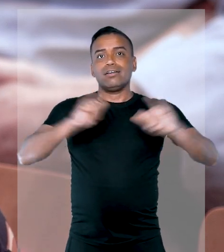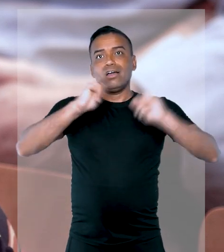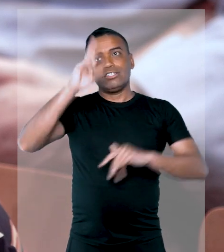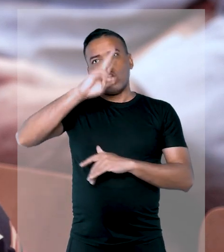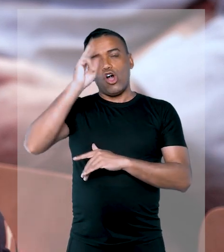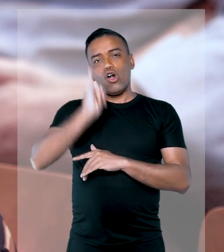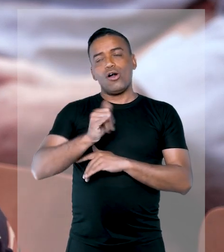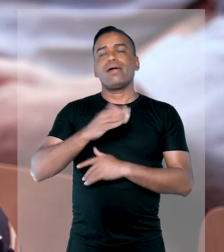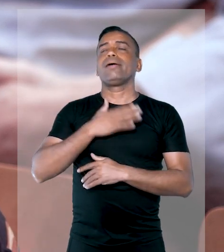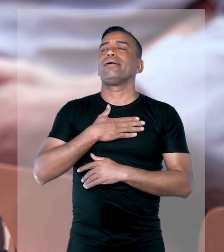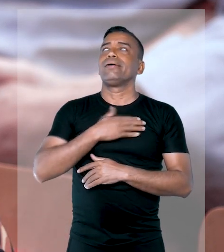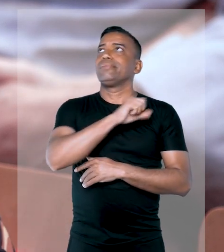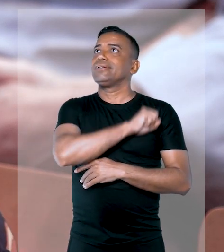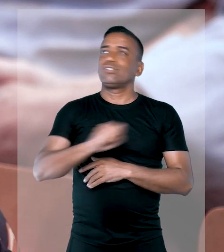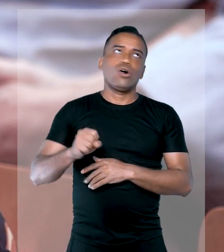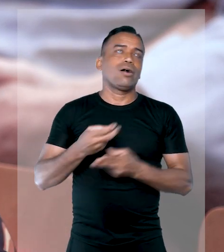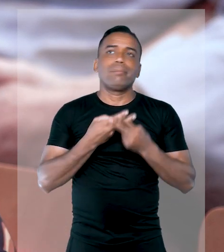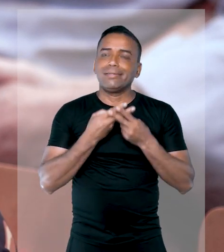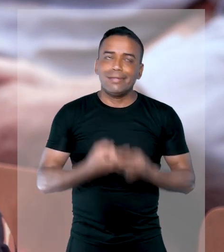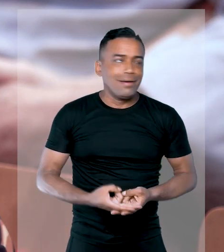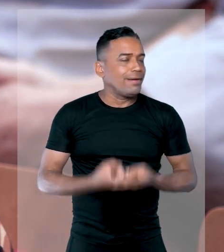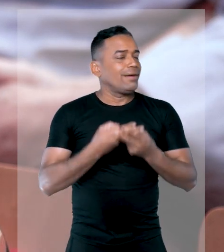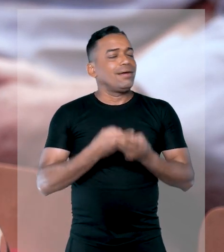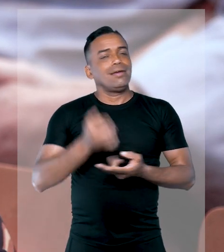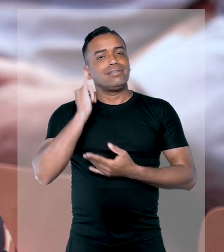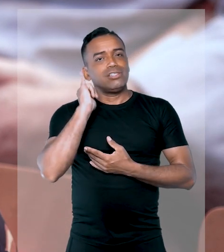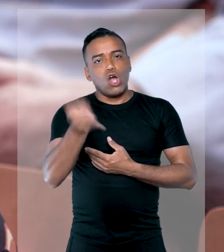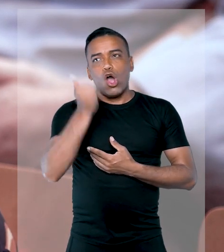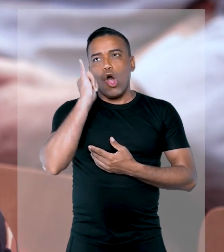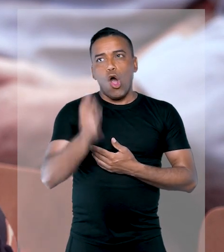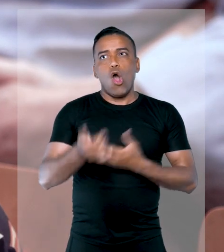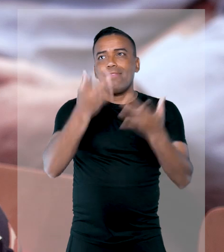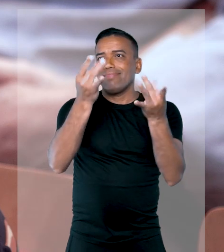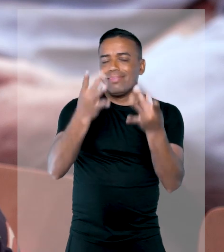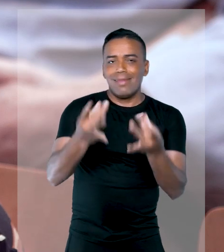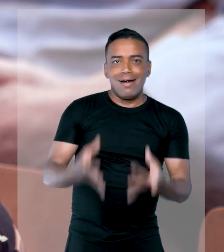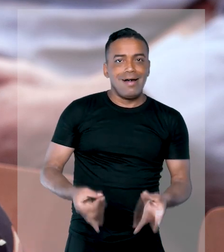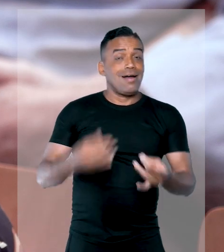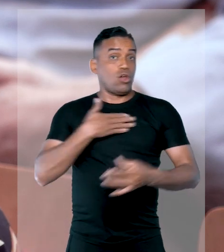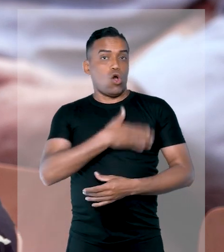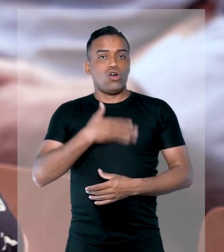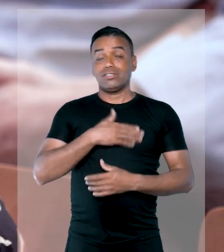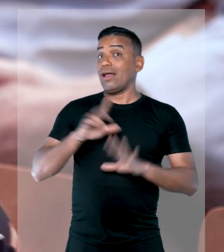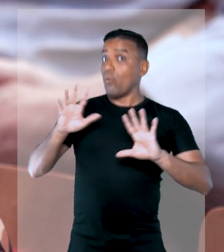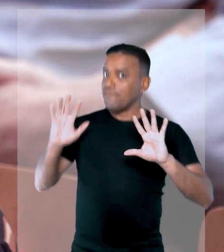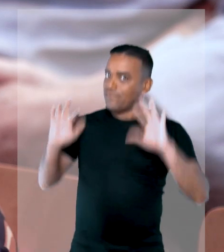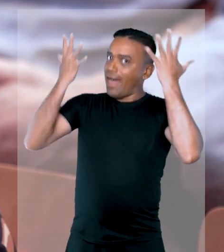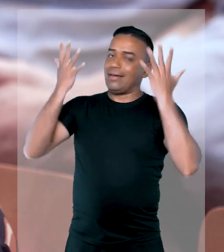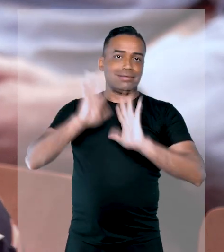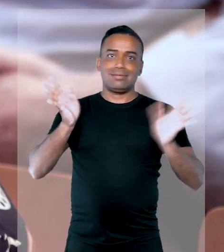paciência, conta com detalhes, gosta. Então, ela não é uma pessoa assim, festiva, de né,